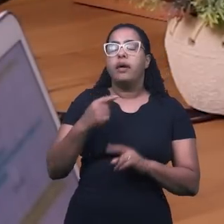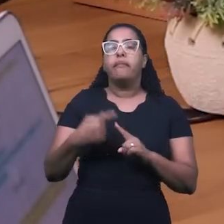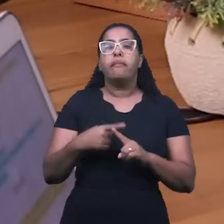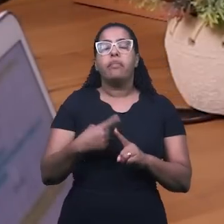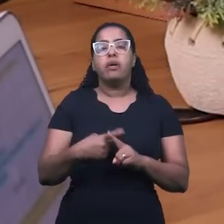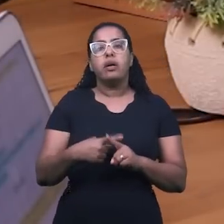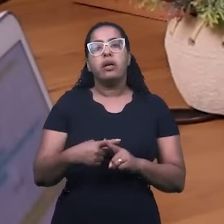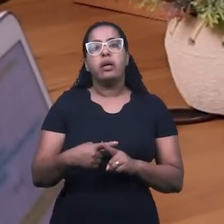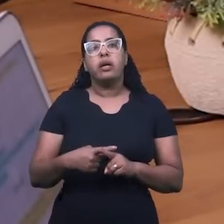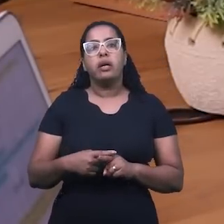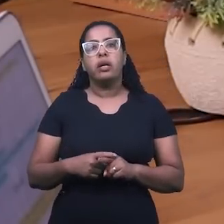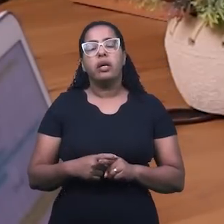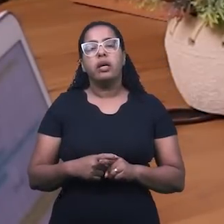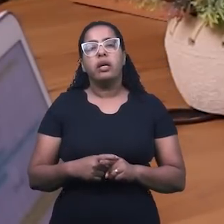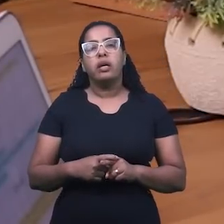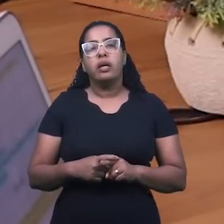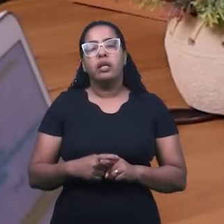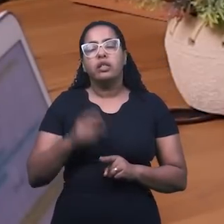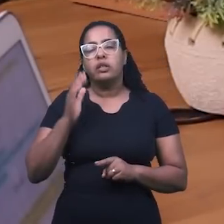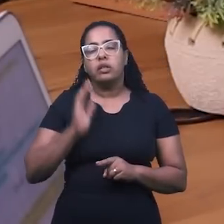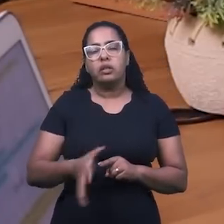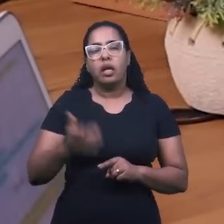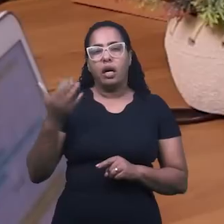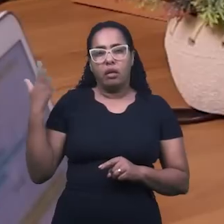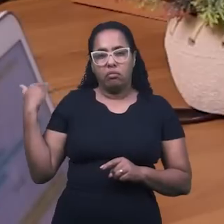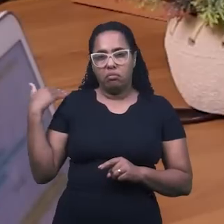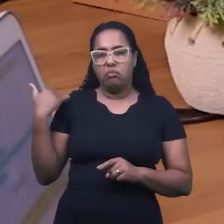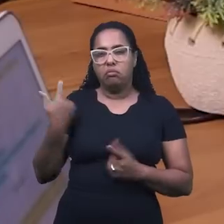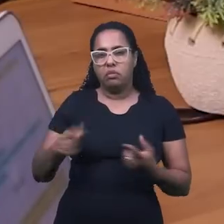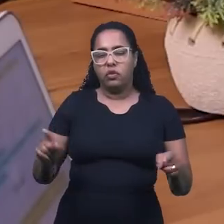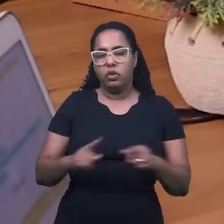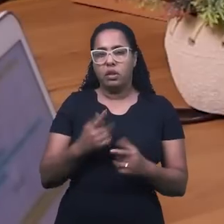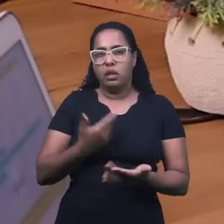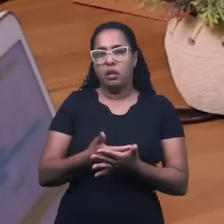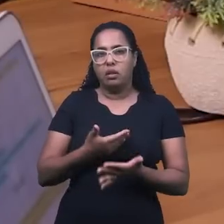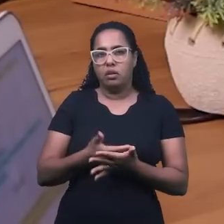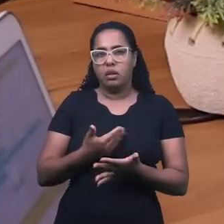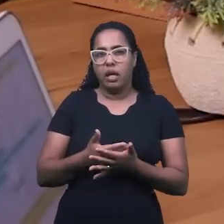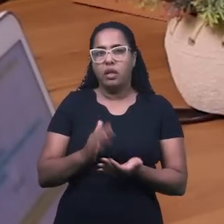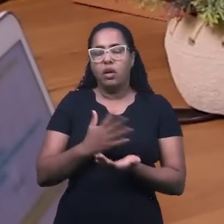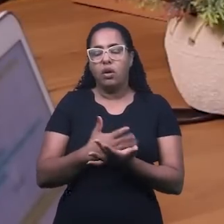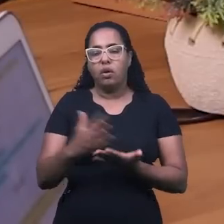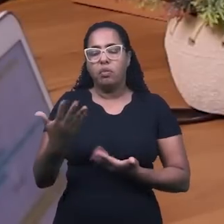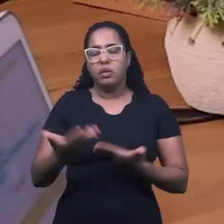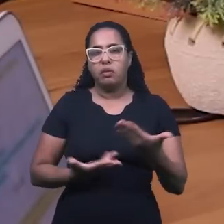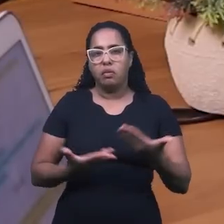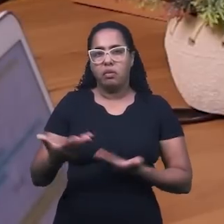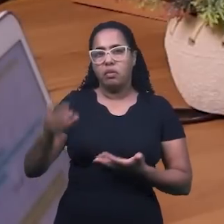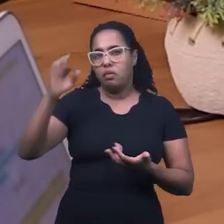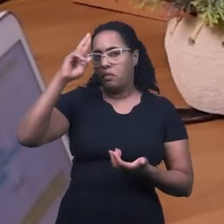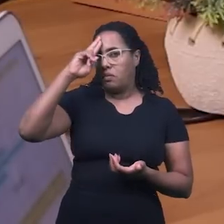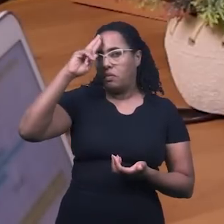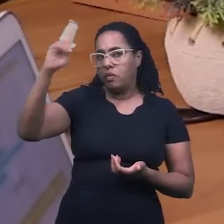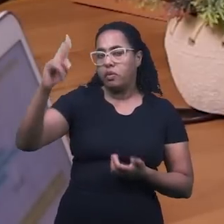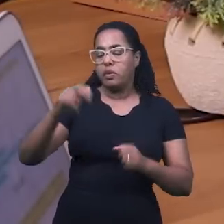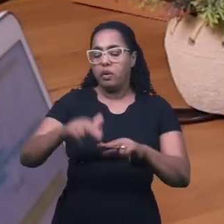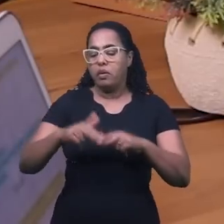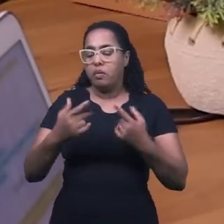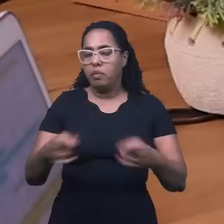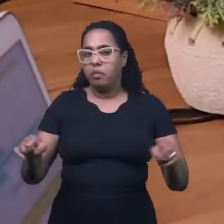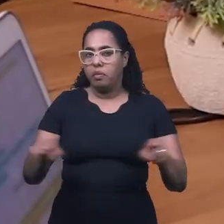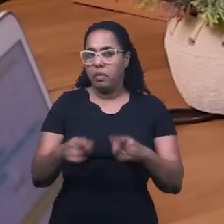ainda. Porque como eu já tinha estudado música, então eu comecei a servir ao